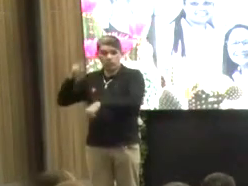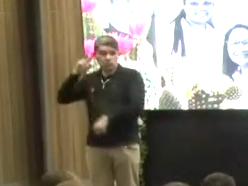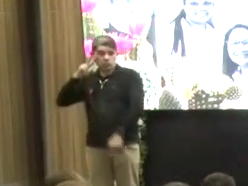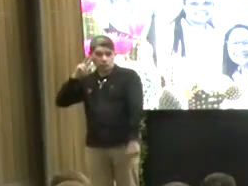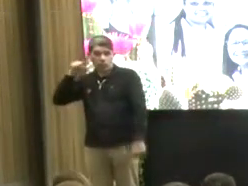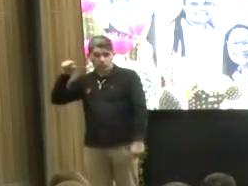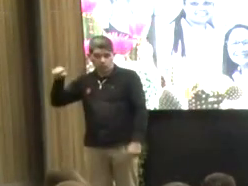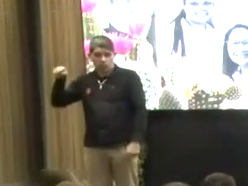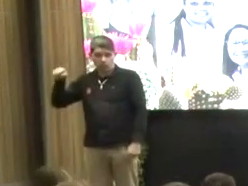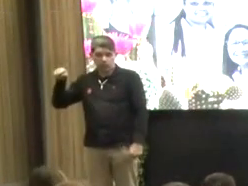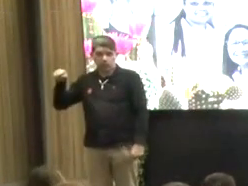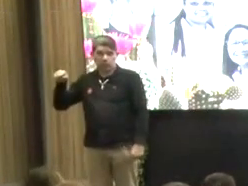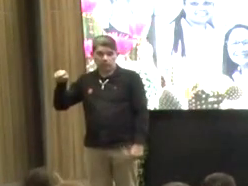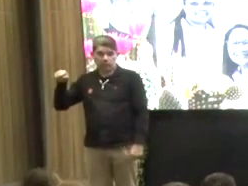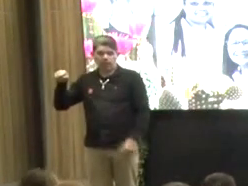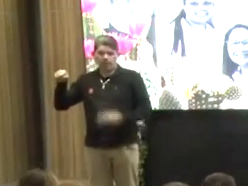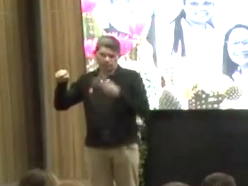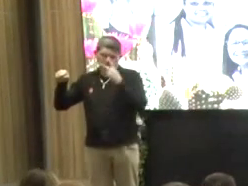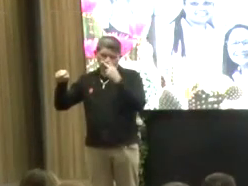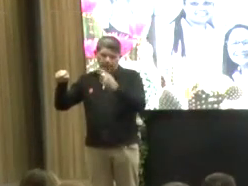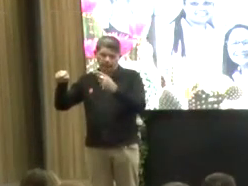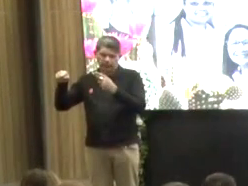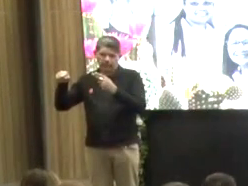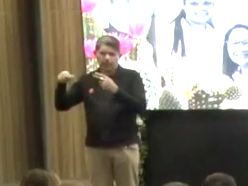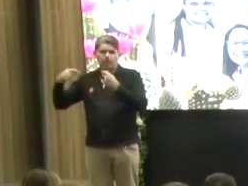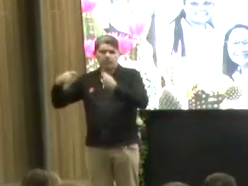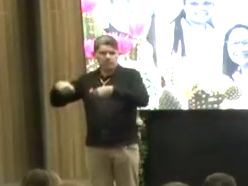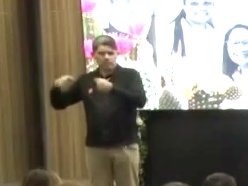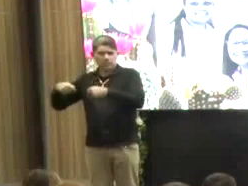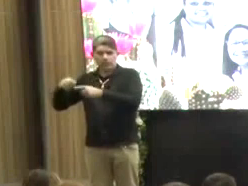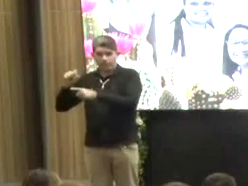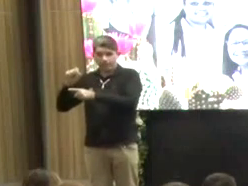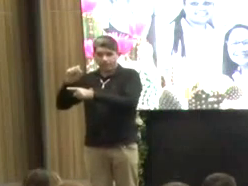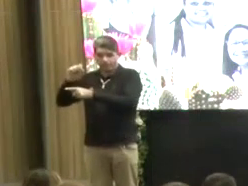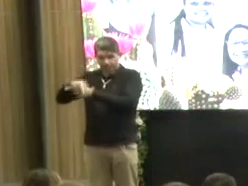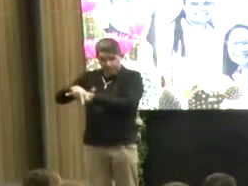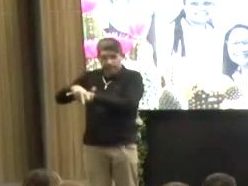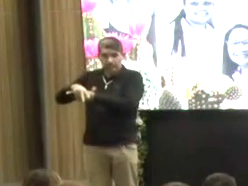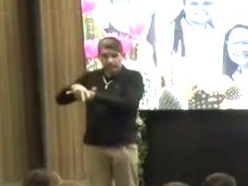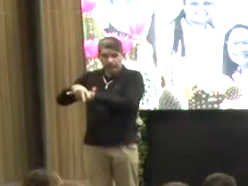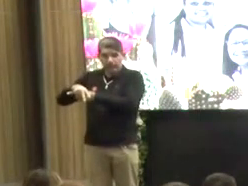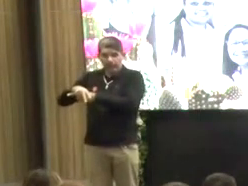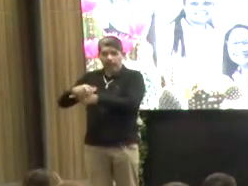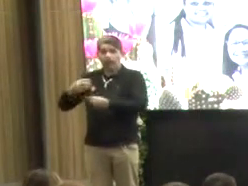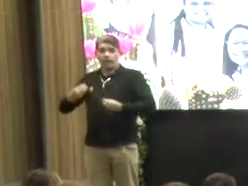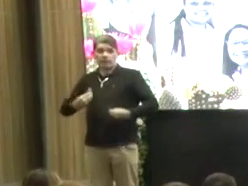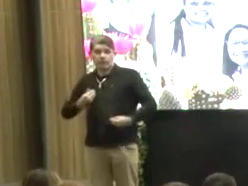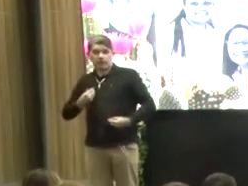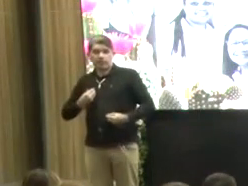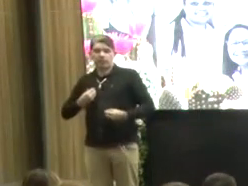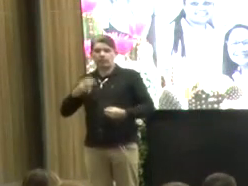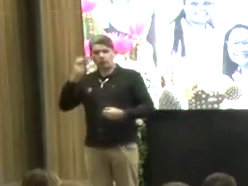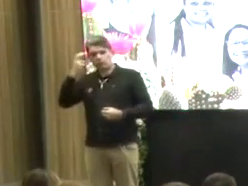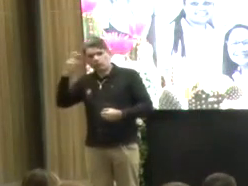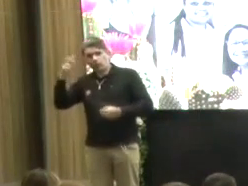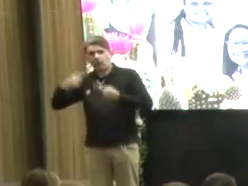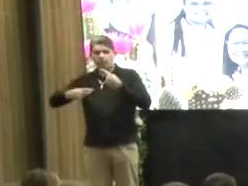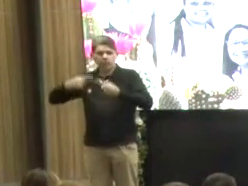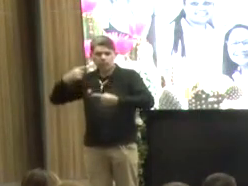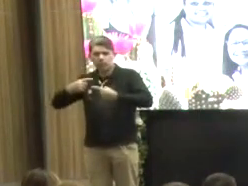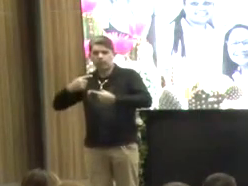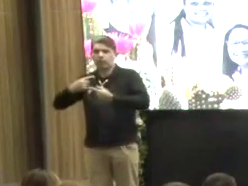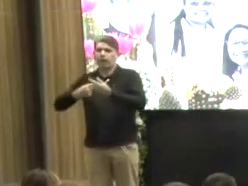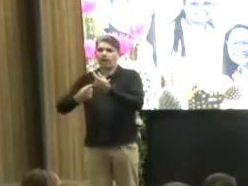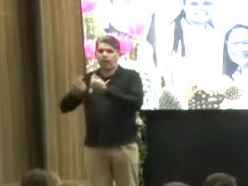que para participar plenamente da vida cultural, política, econômica,